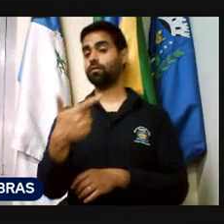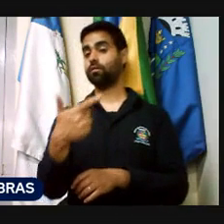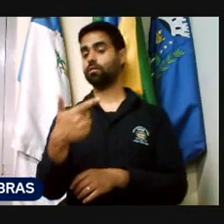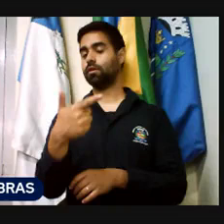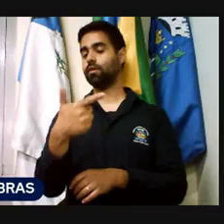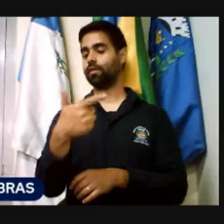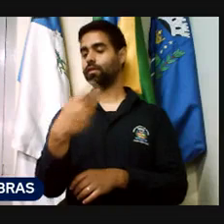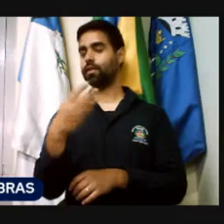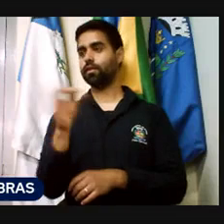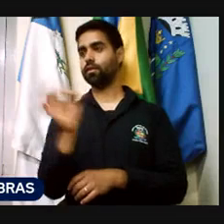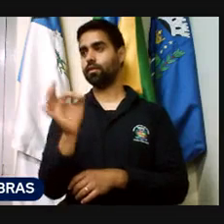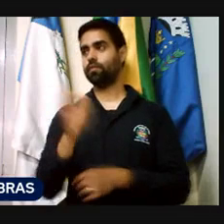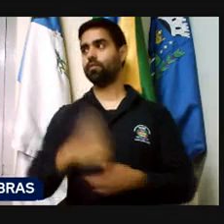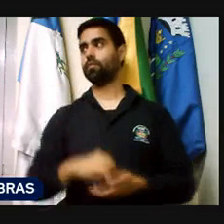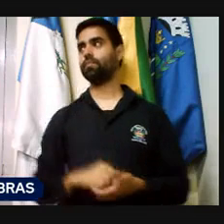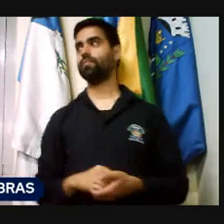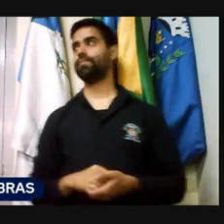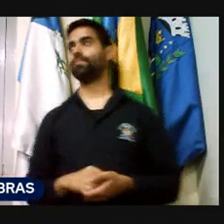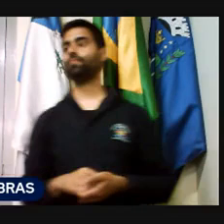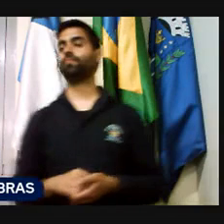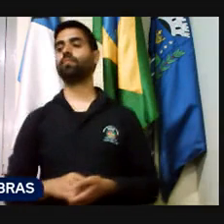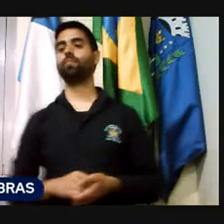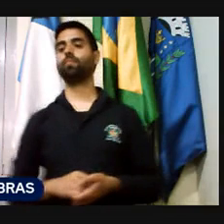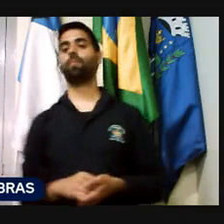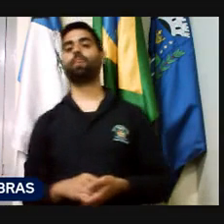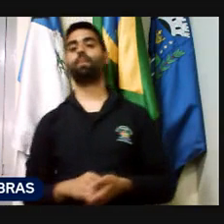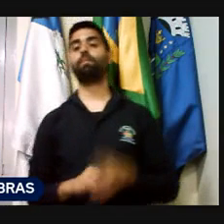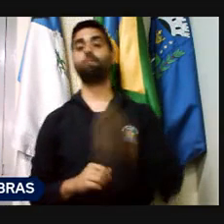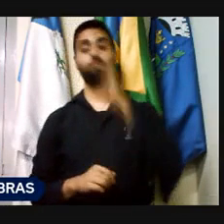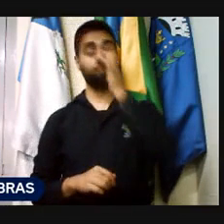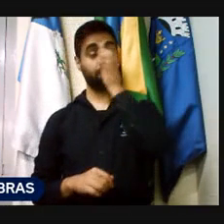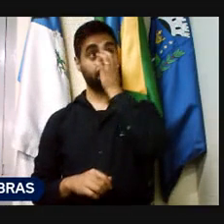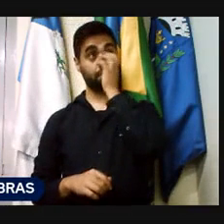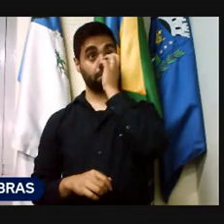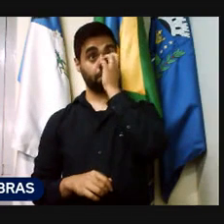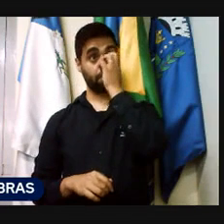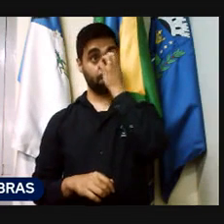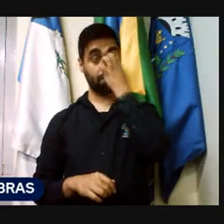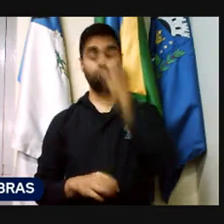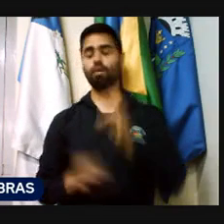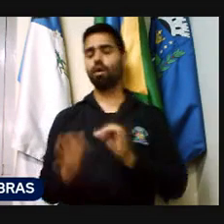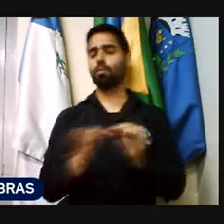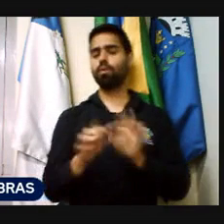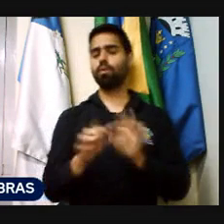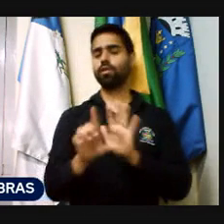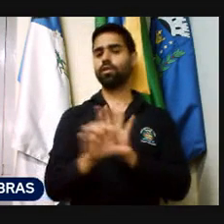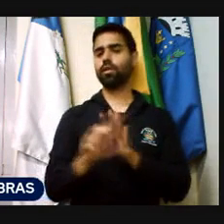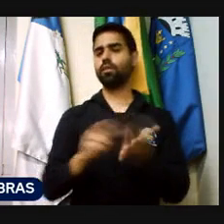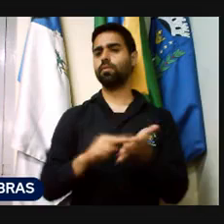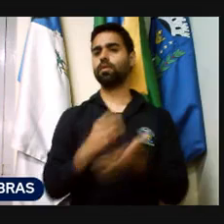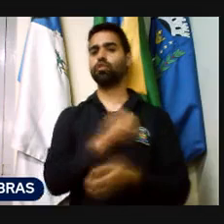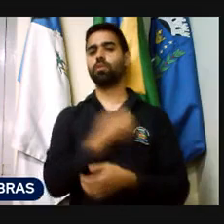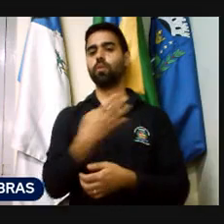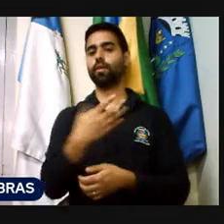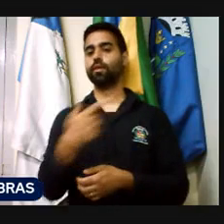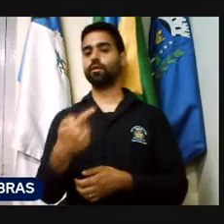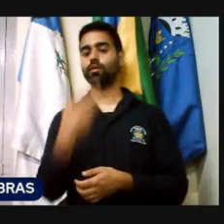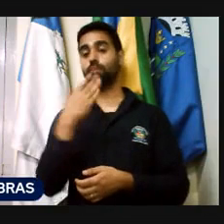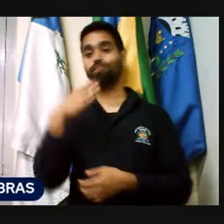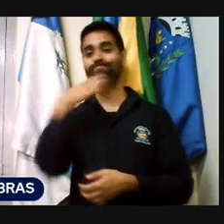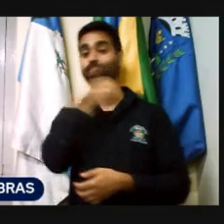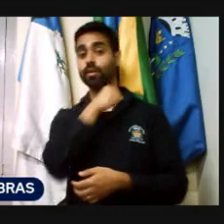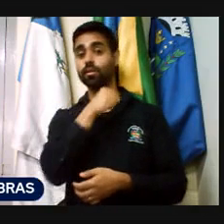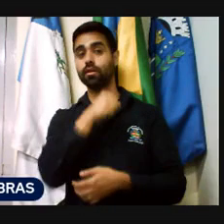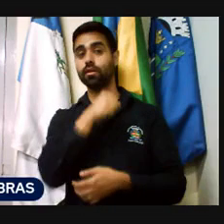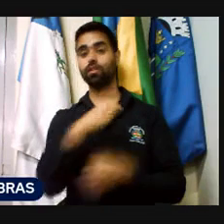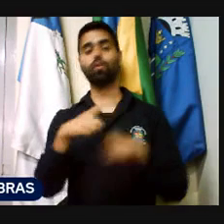R$ 359.987,23. Trata-se do projeto de lei ordinária, oriundo do chefe do Poder Executivo Municipal, através da mensagem 47, com pedido de urgência, na